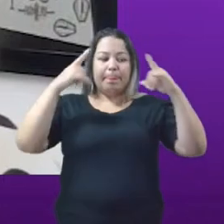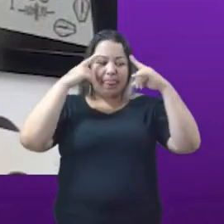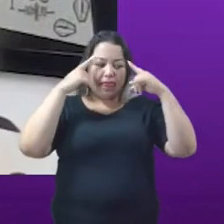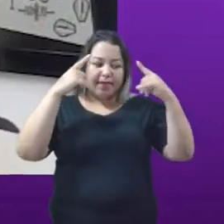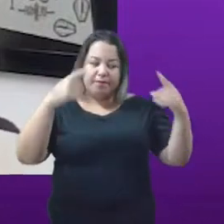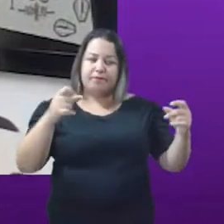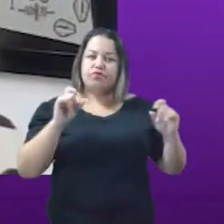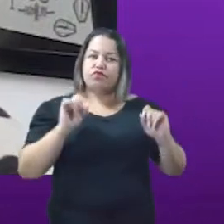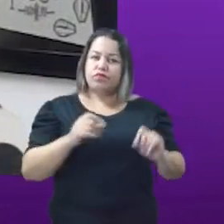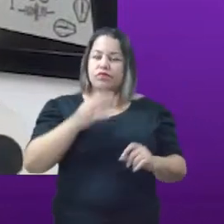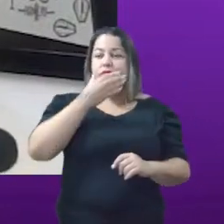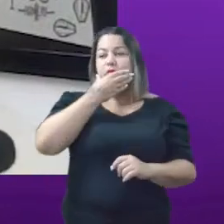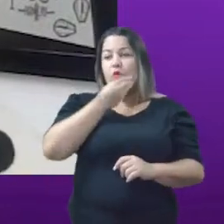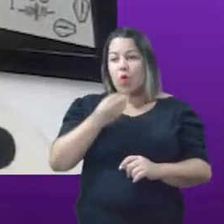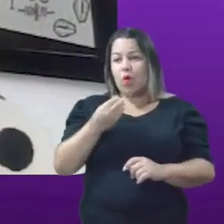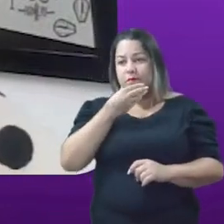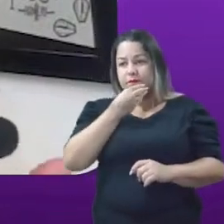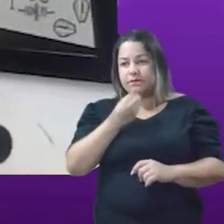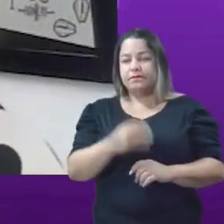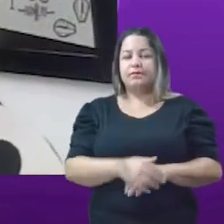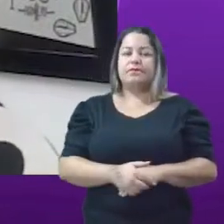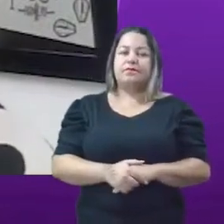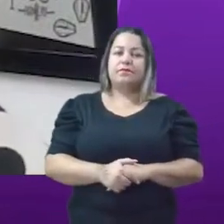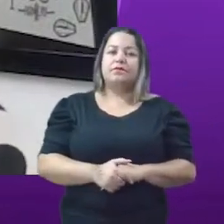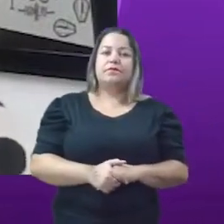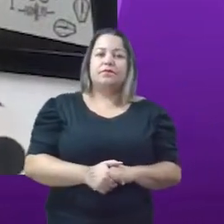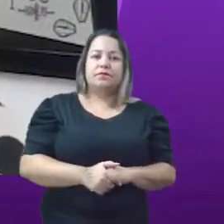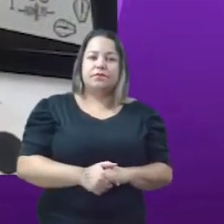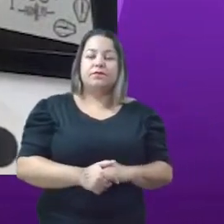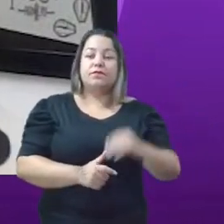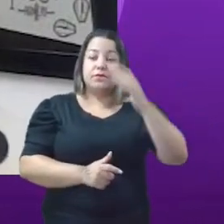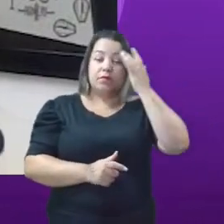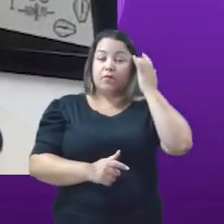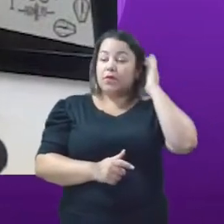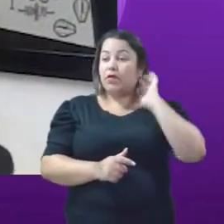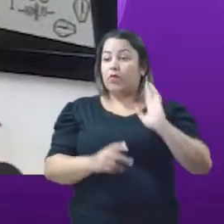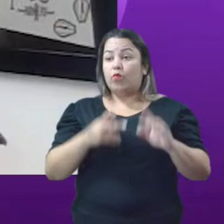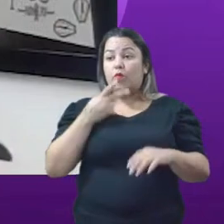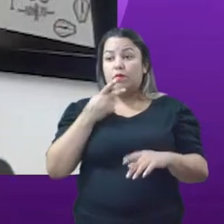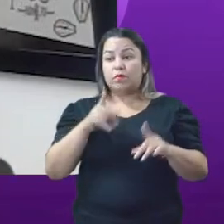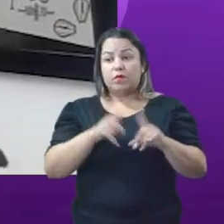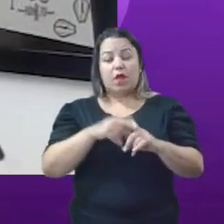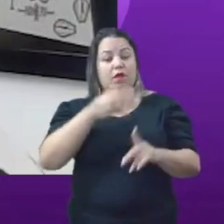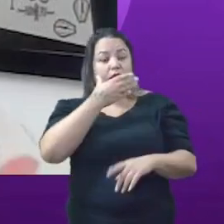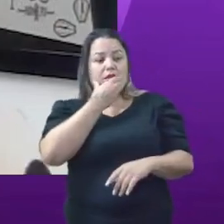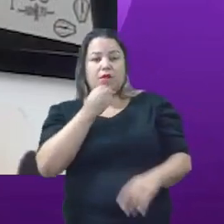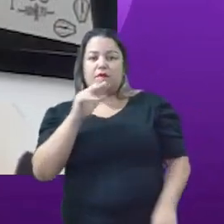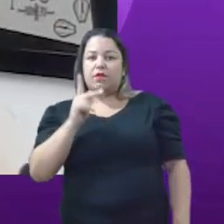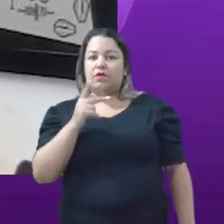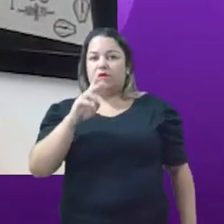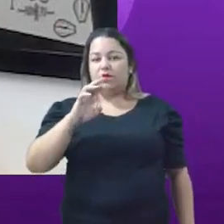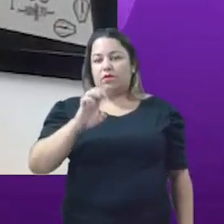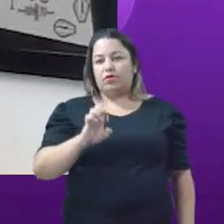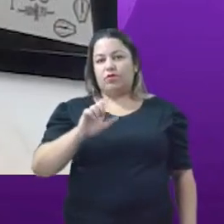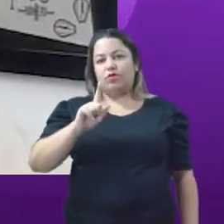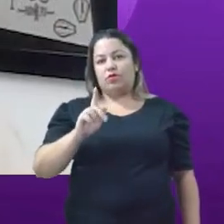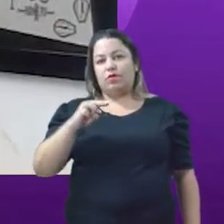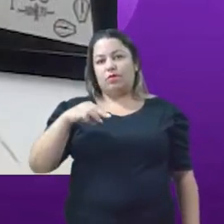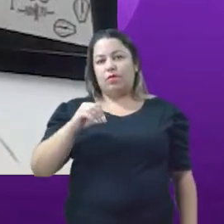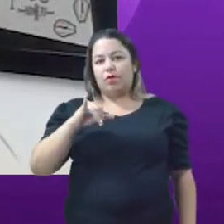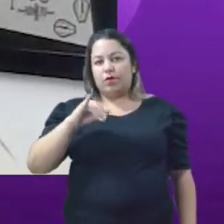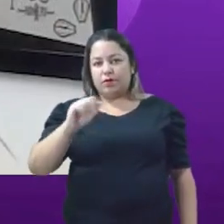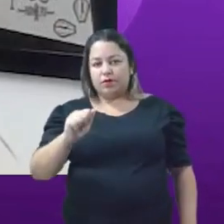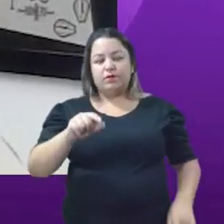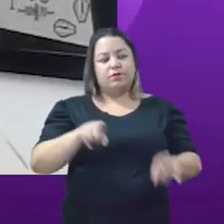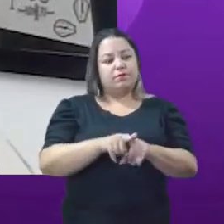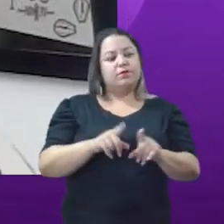performar do homem, né? E, como eu disse, né, a gente fala muito da masculinidade hegemônica, que tem muita relação com